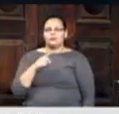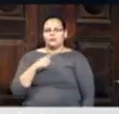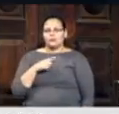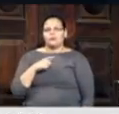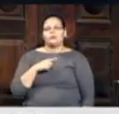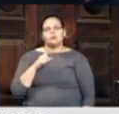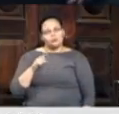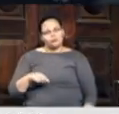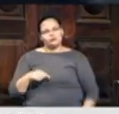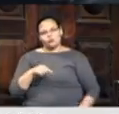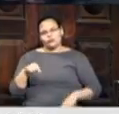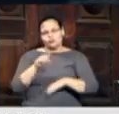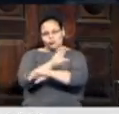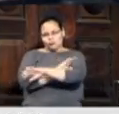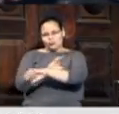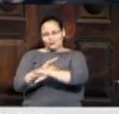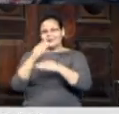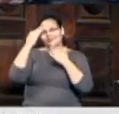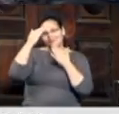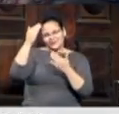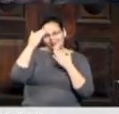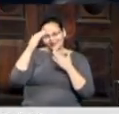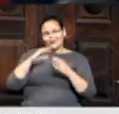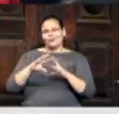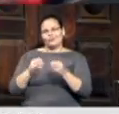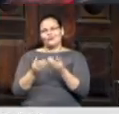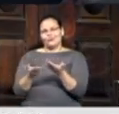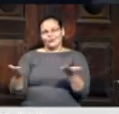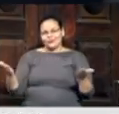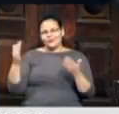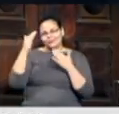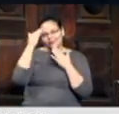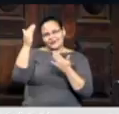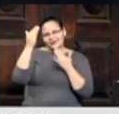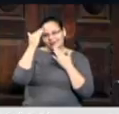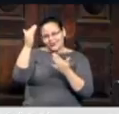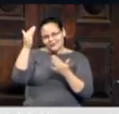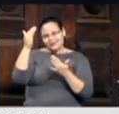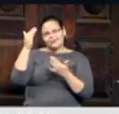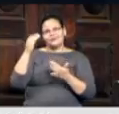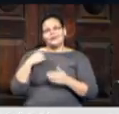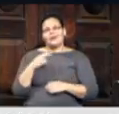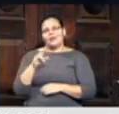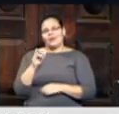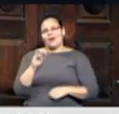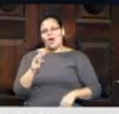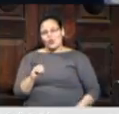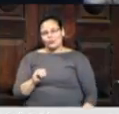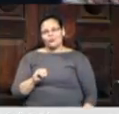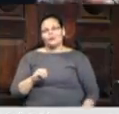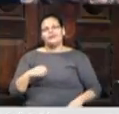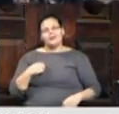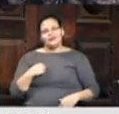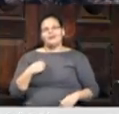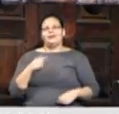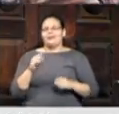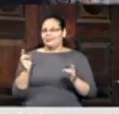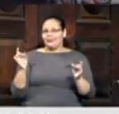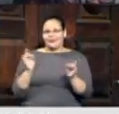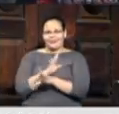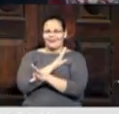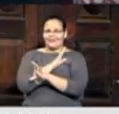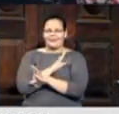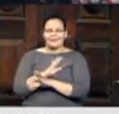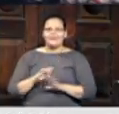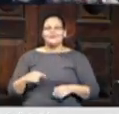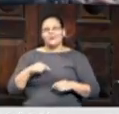formam de fato a nossa cultura. Muito obrigado a todas e todos. Muito obrigado, meu querido Ricardo Cravo Albim. Declaro encerrada a